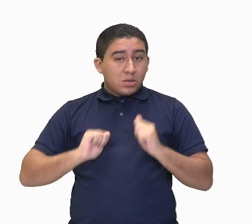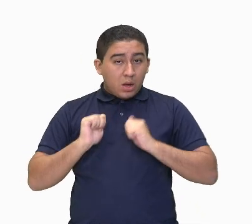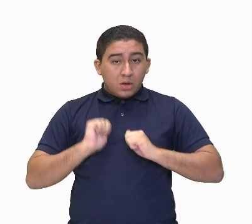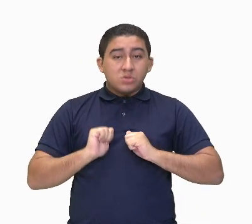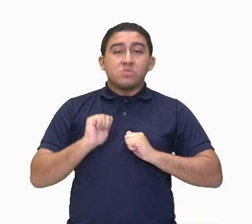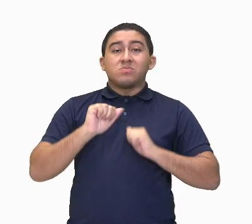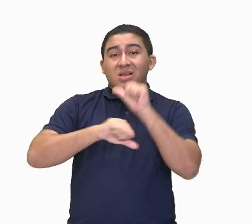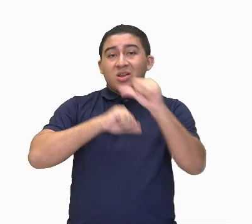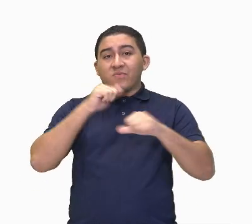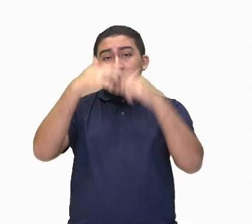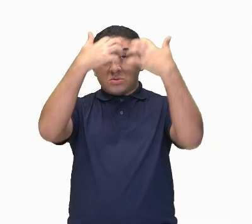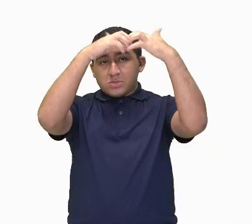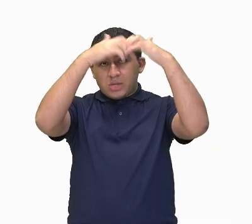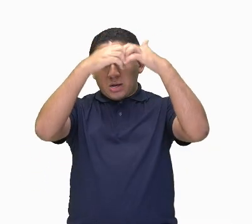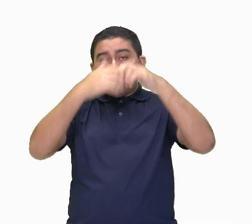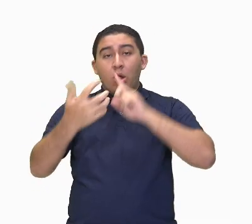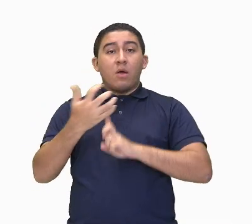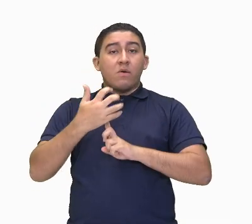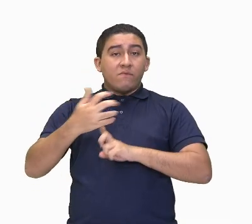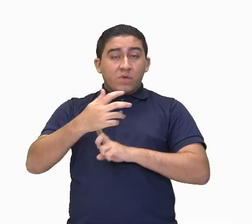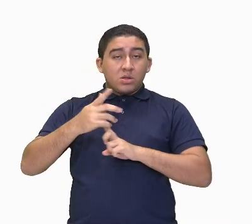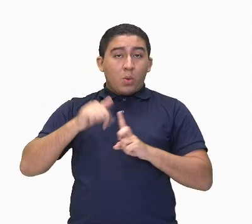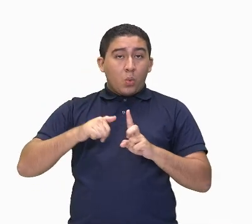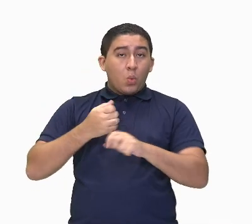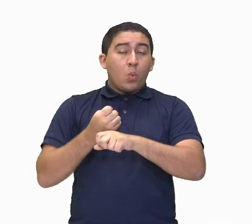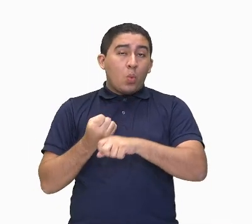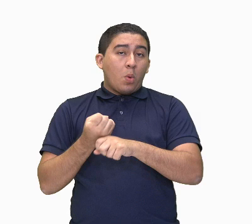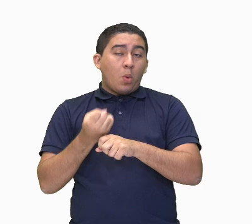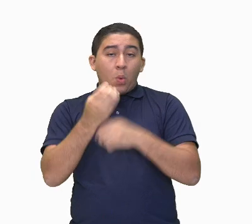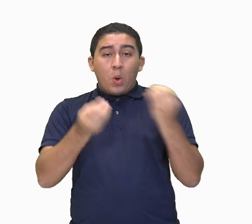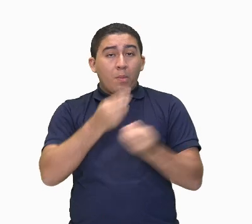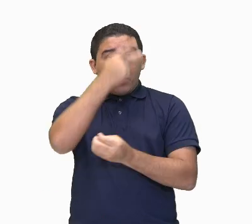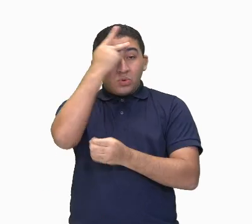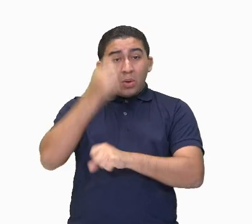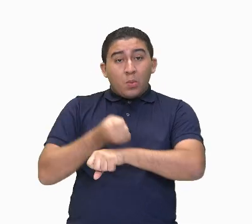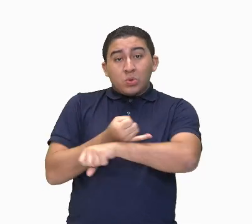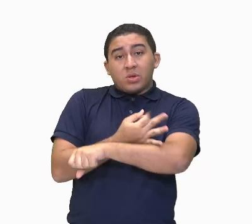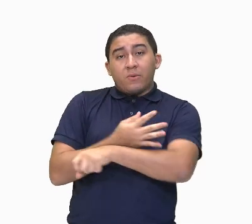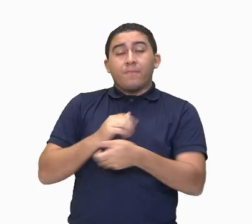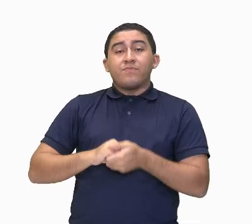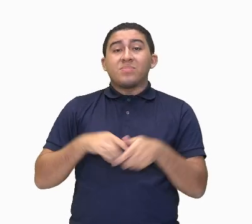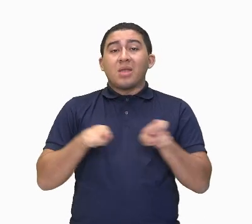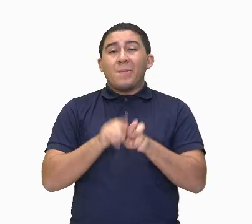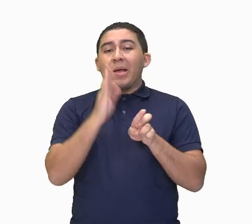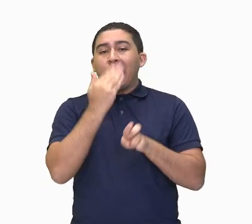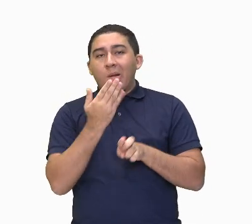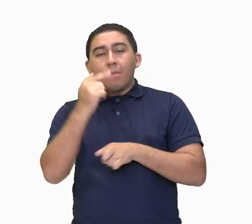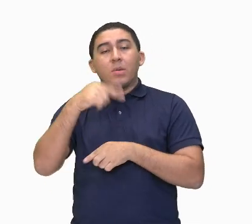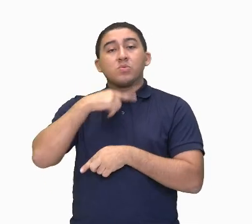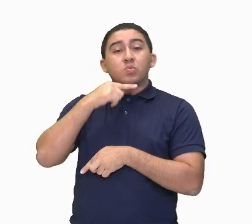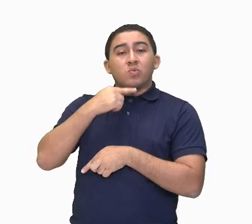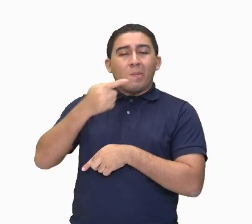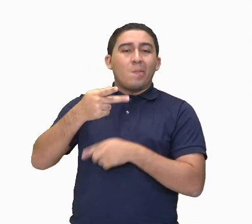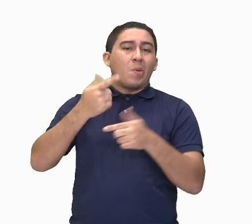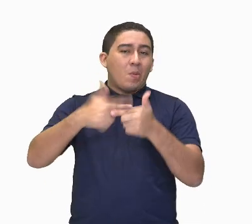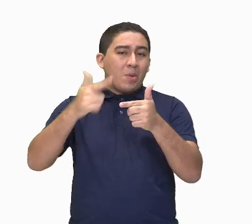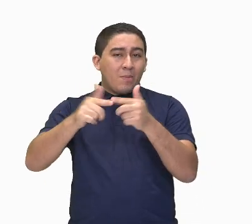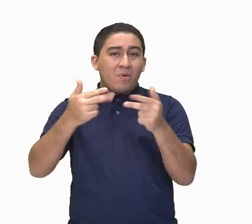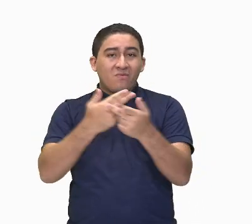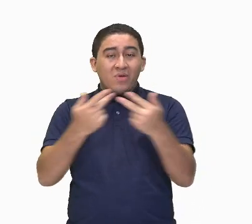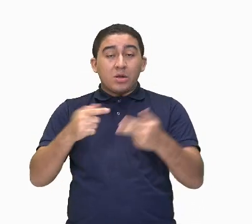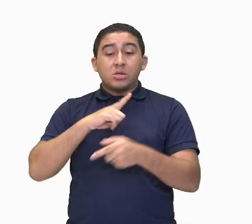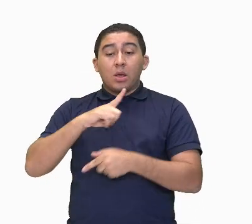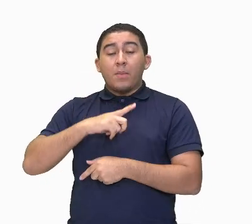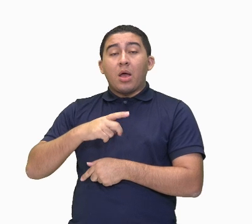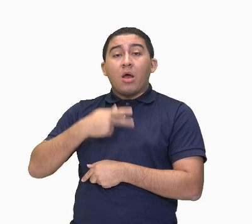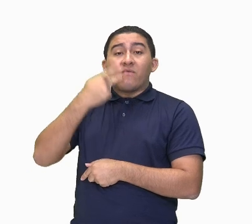o humor também. Além disso, dificuldade para engolir e falar, voz baixa e dificuldade